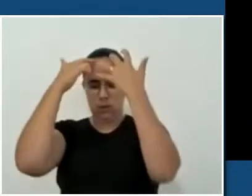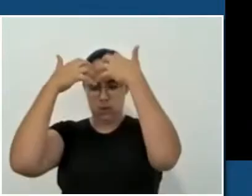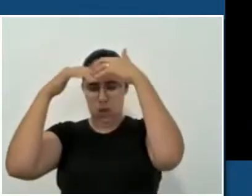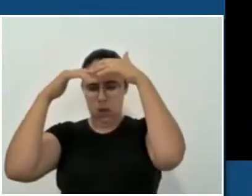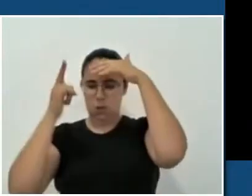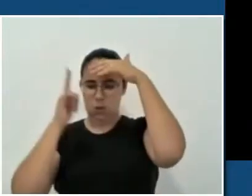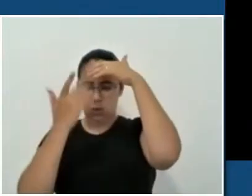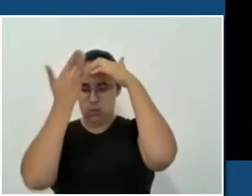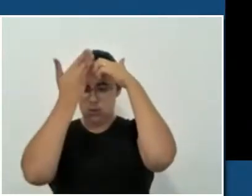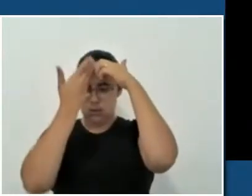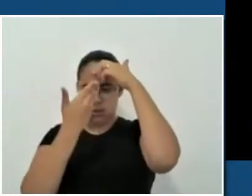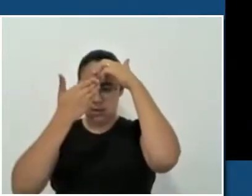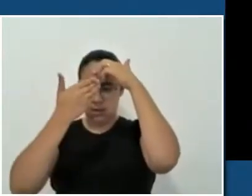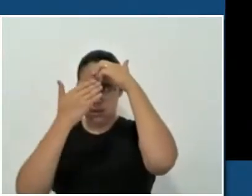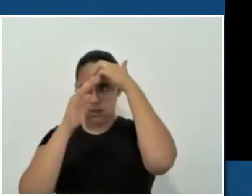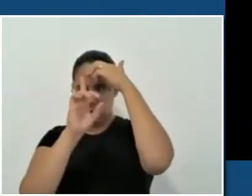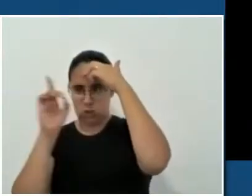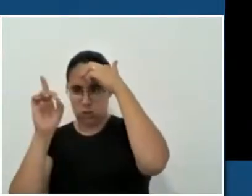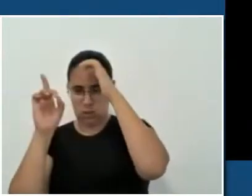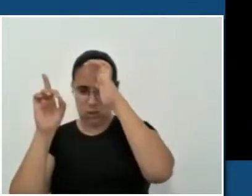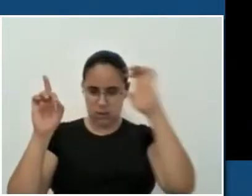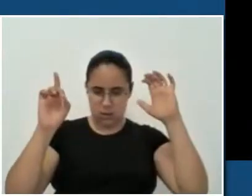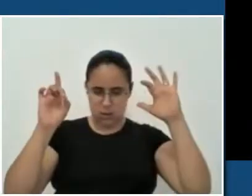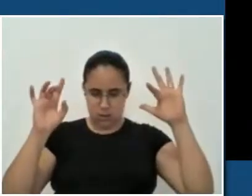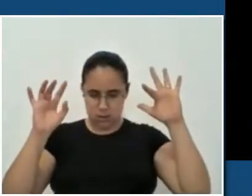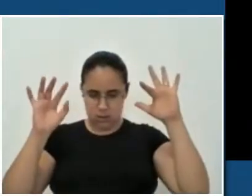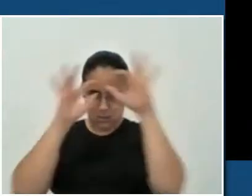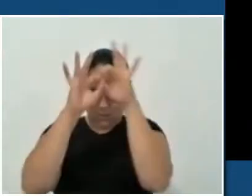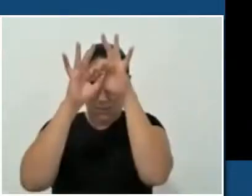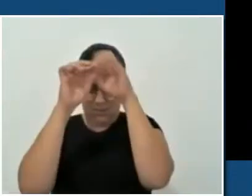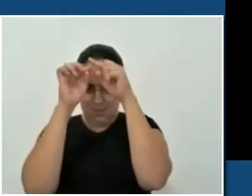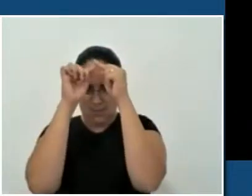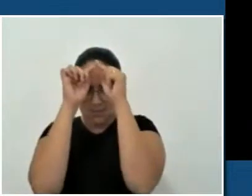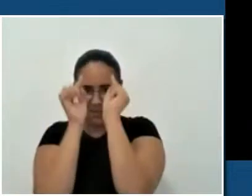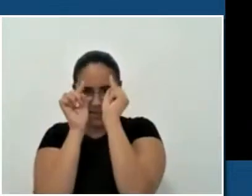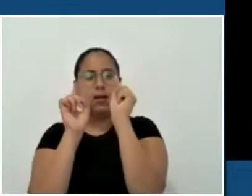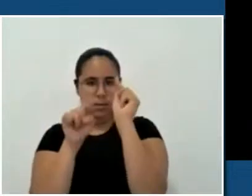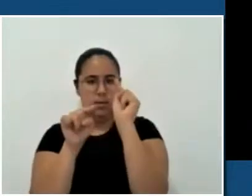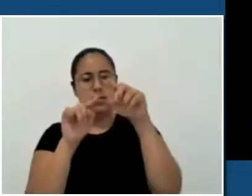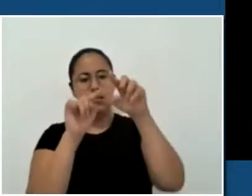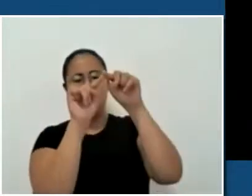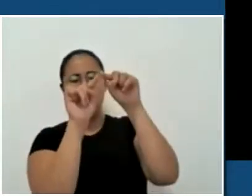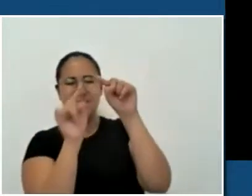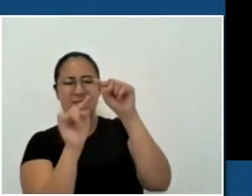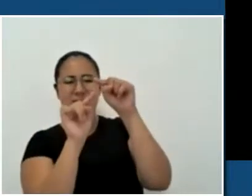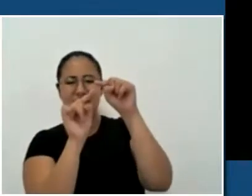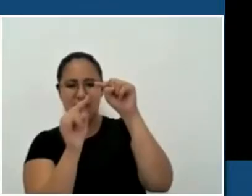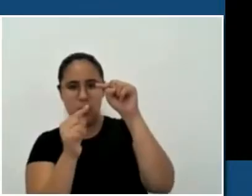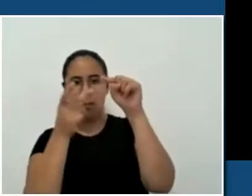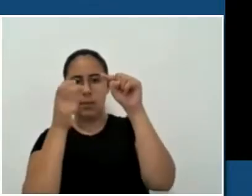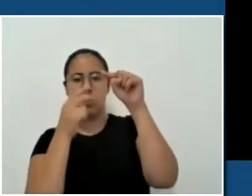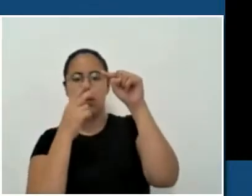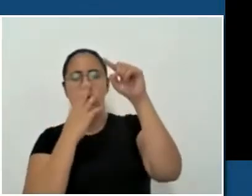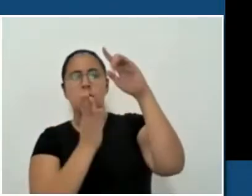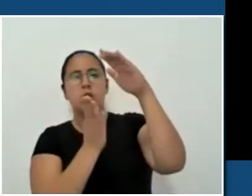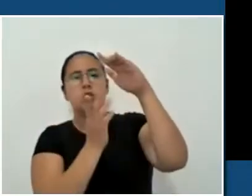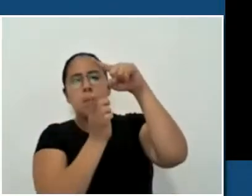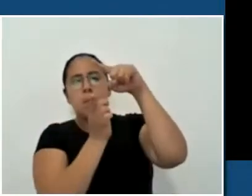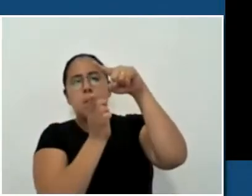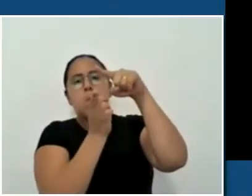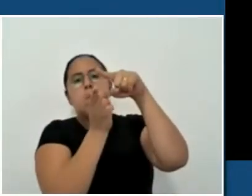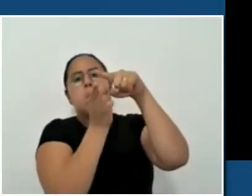outro, e ela estão menores nos dois, esse corpo caloso e também o fascículo